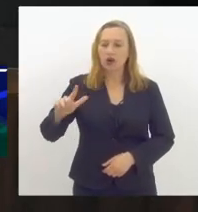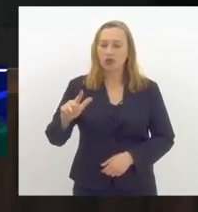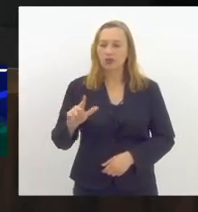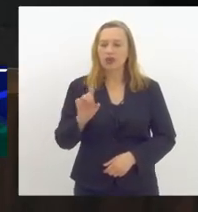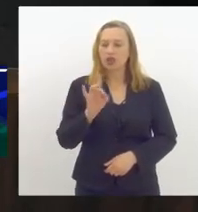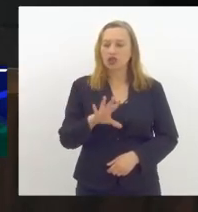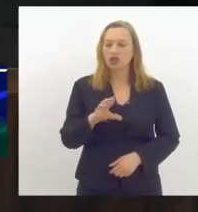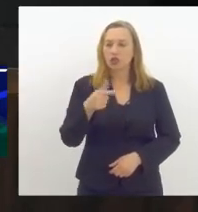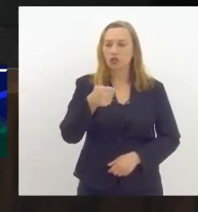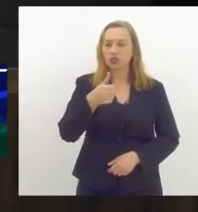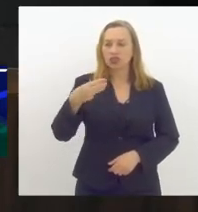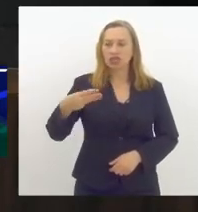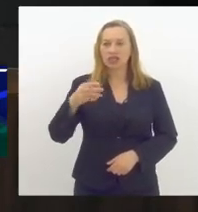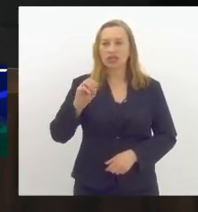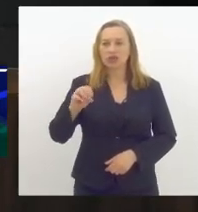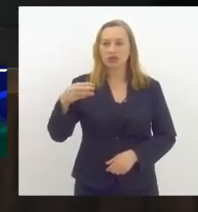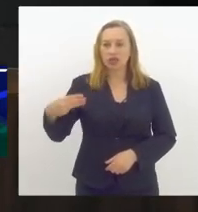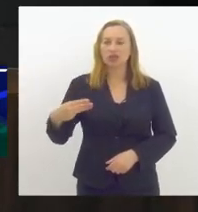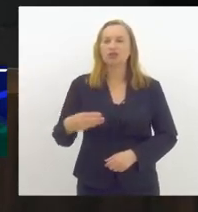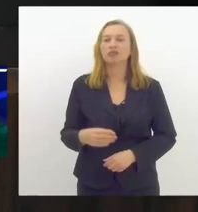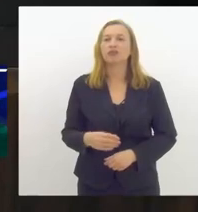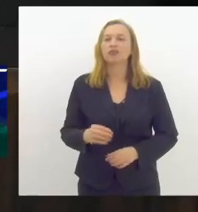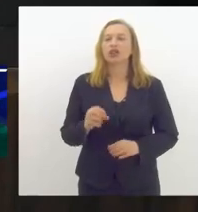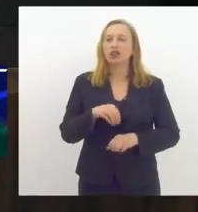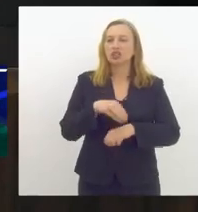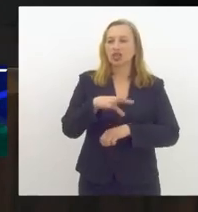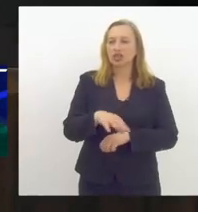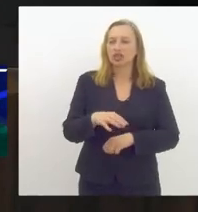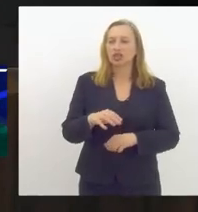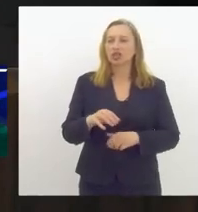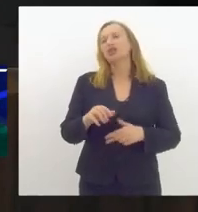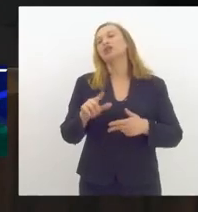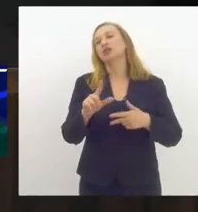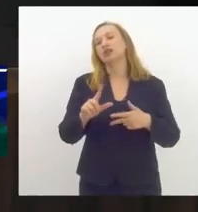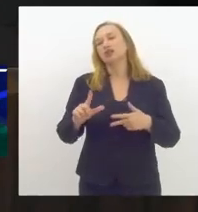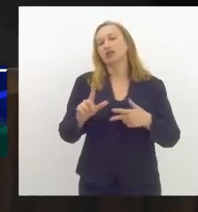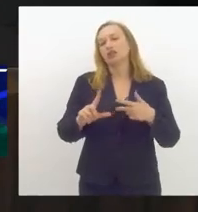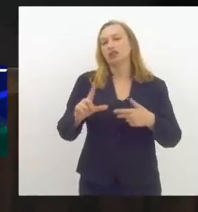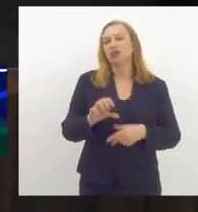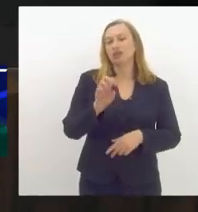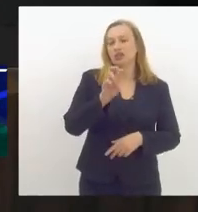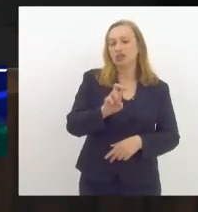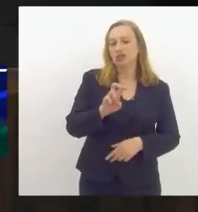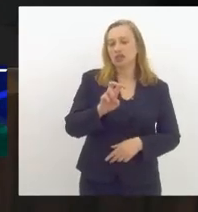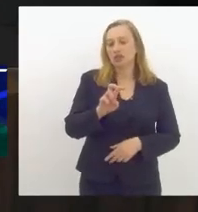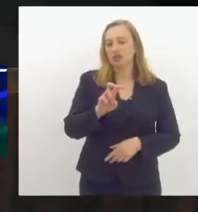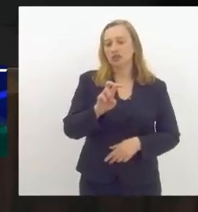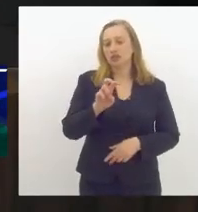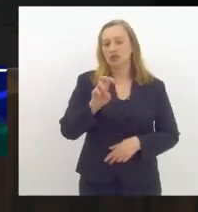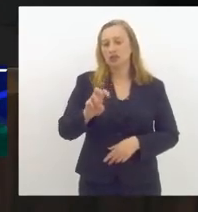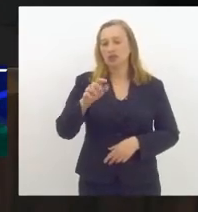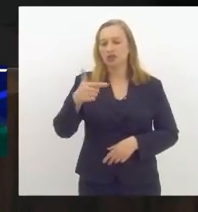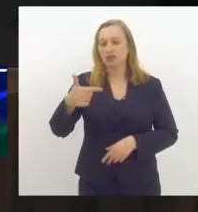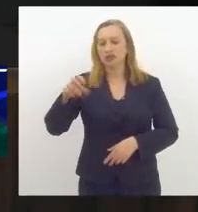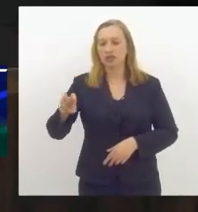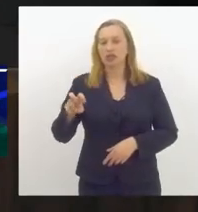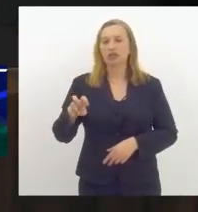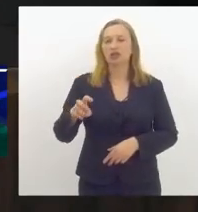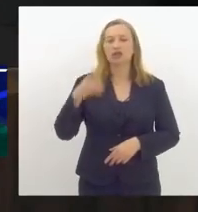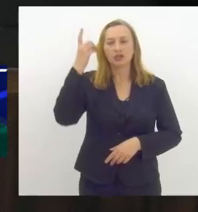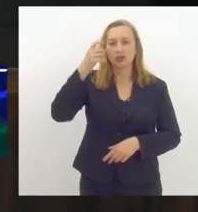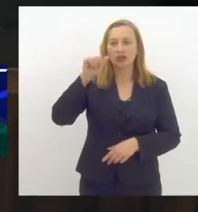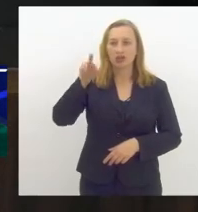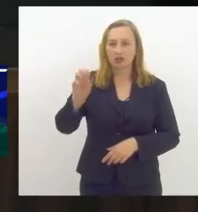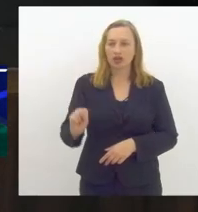somente no 1303 indicação Legislativa 585 de 22 de autoria do deputado Léo Vieira solicita ao Excelentíssimo